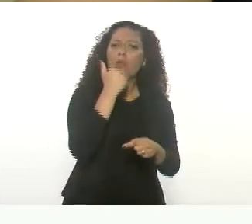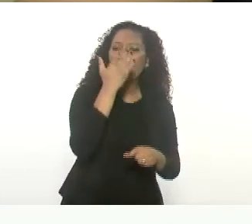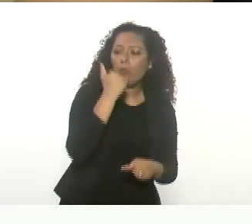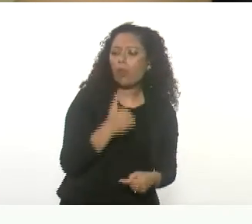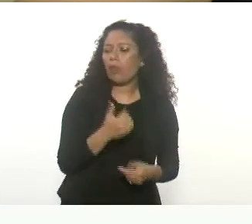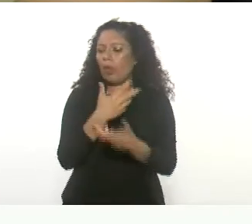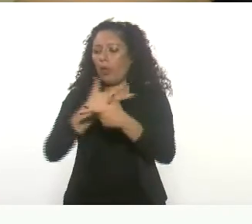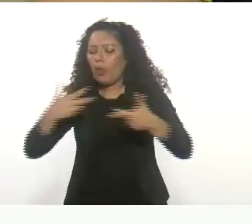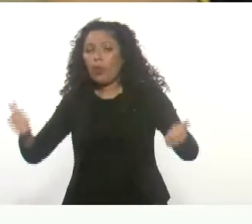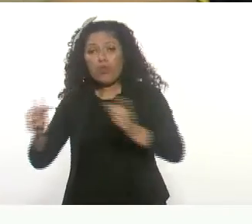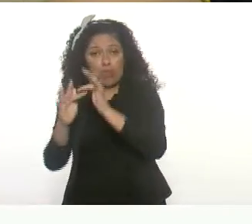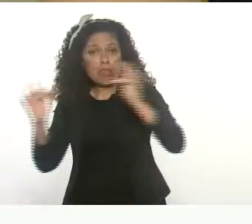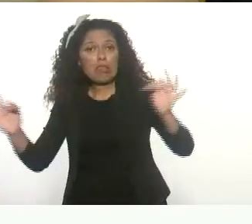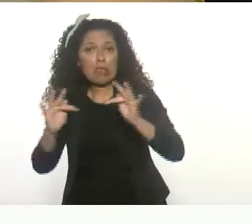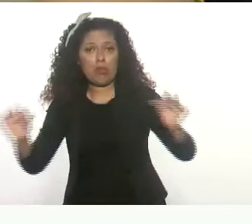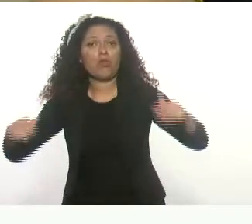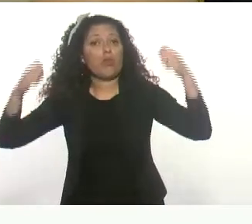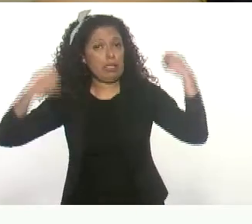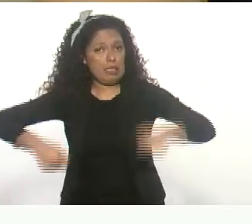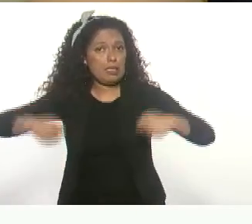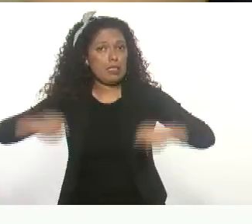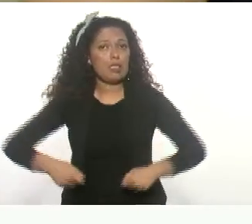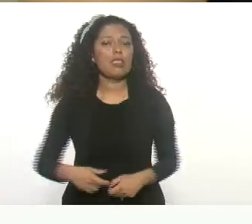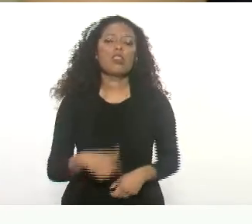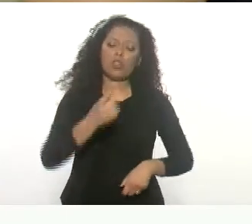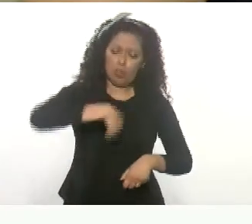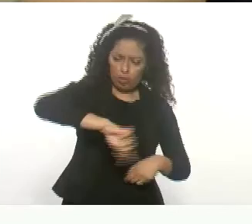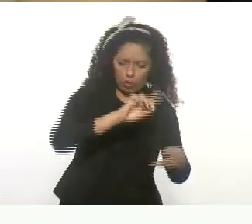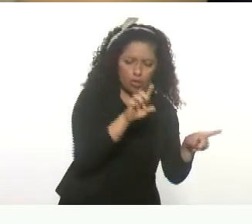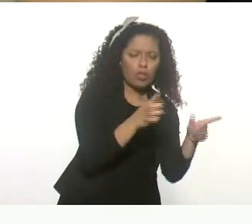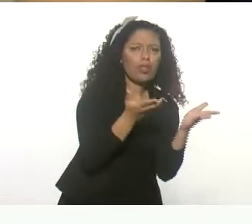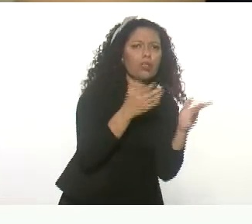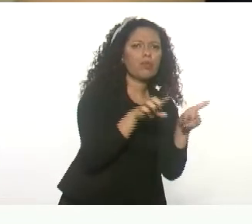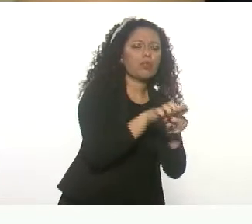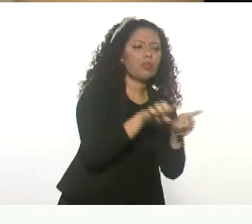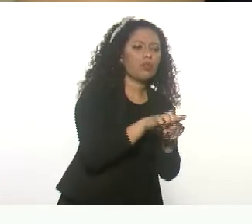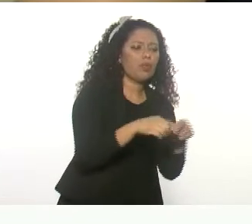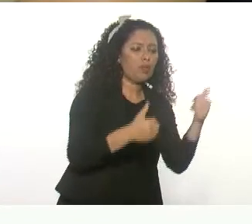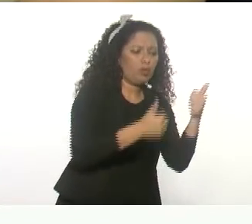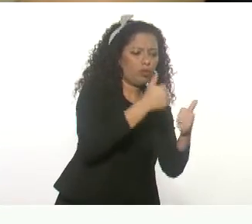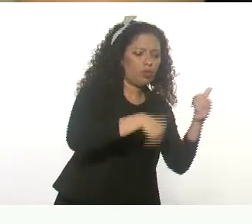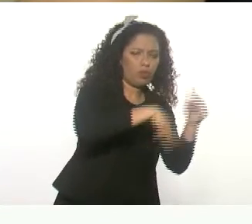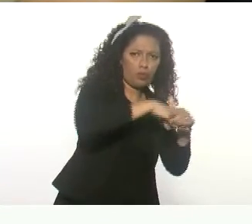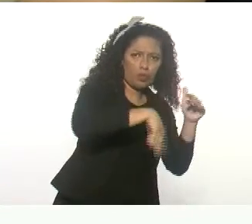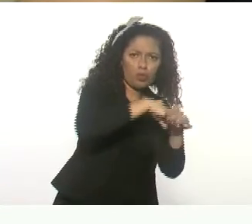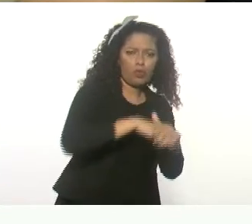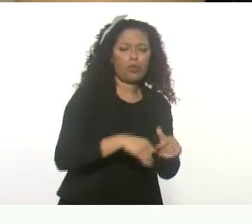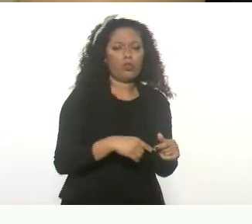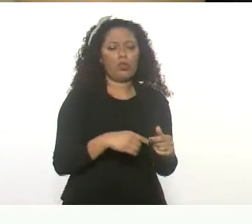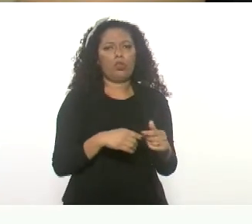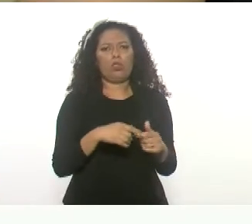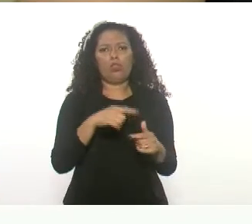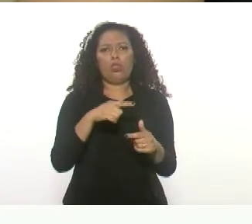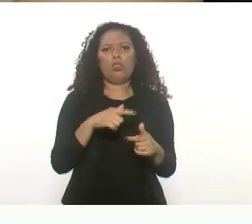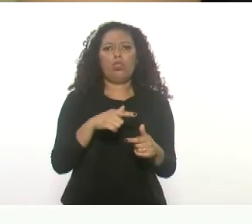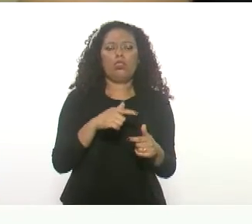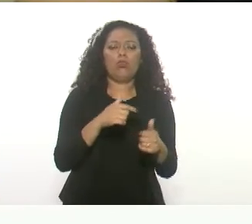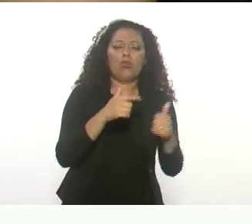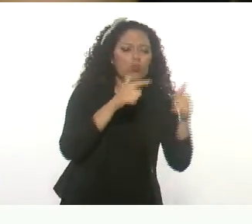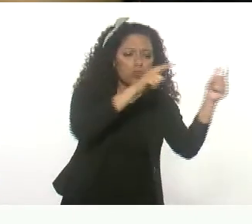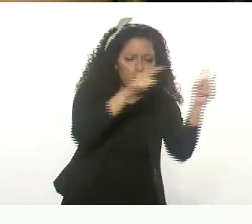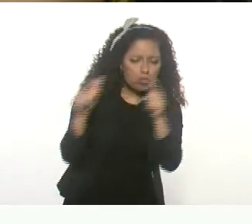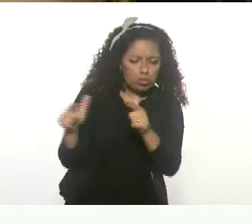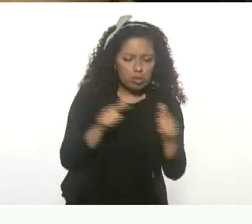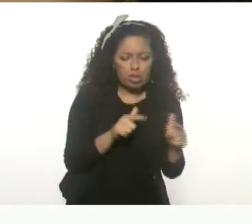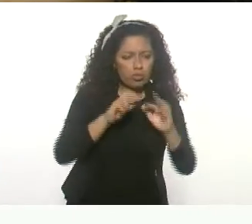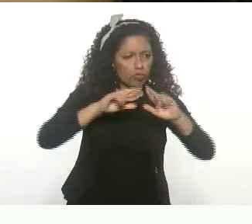isso tem que ter. Mas é óbvio que a gente gostaria de ter laboratórios, quadra, mas se não tiver, vamos focar no feijão com arroz, é o que a Cláudia fala muito